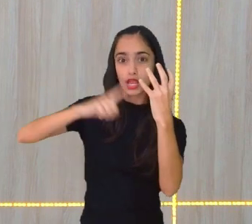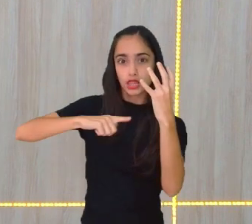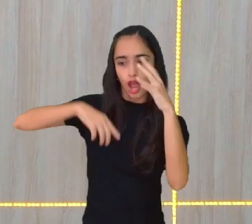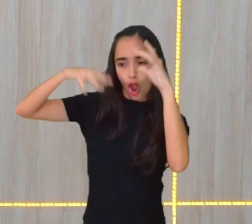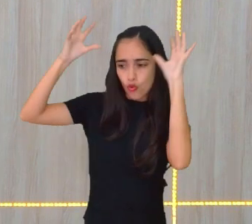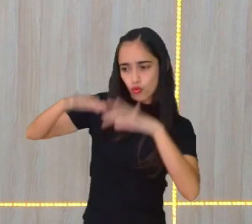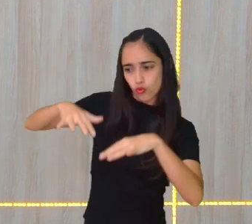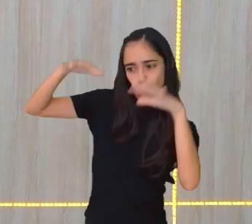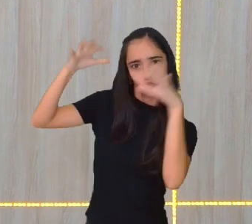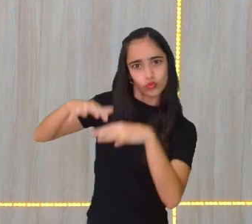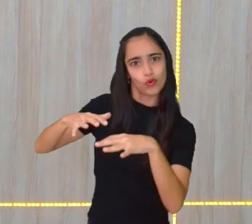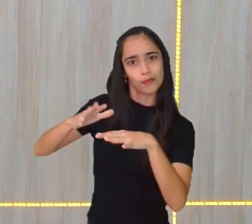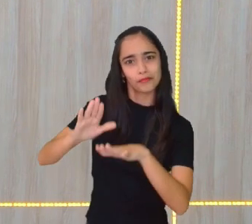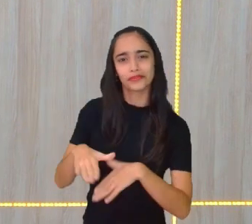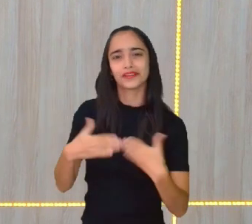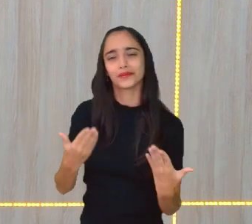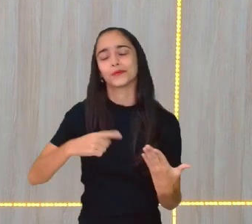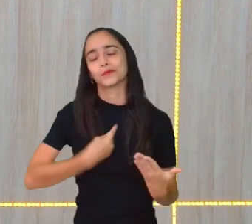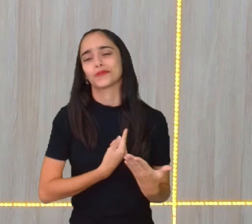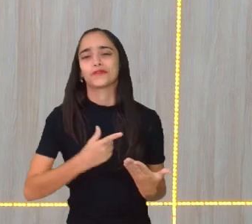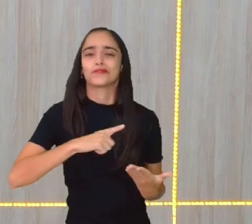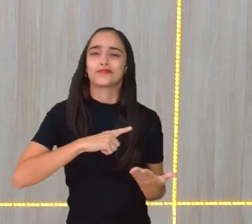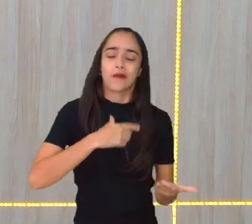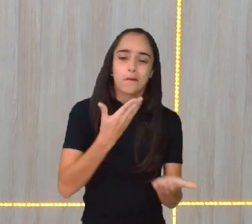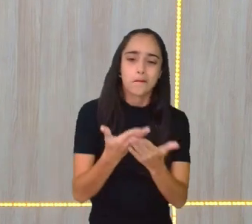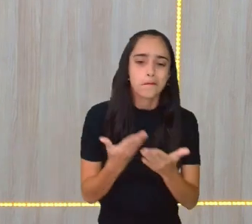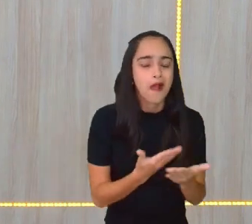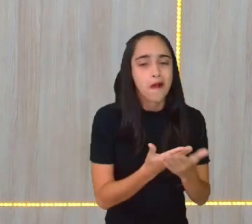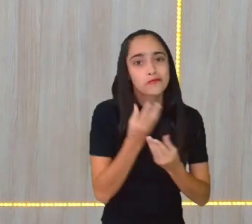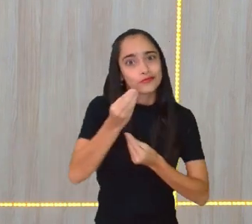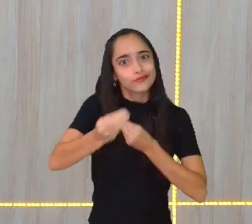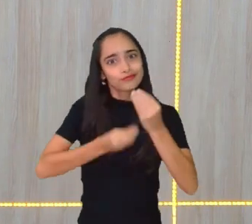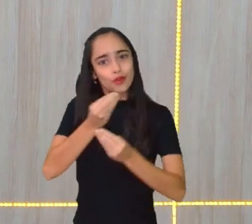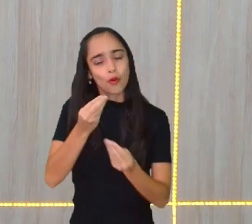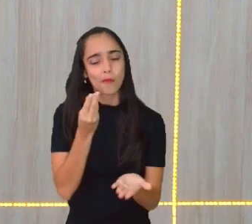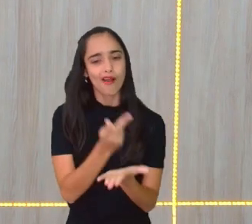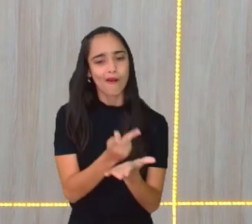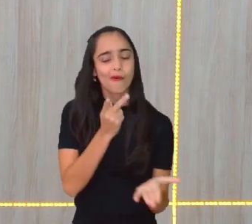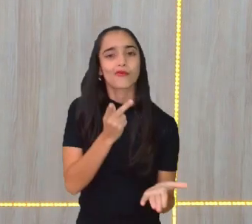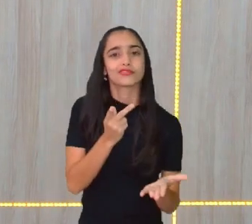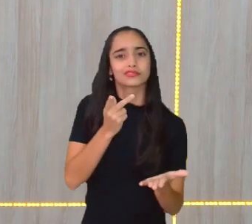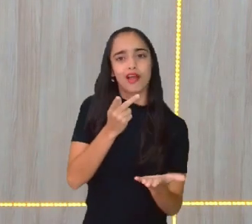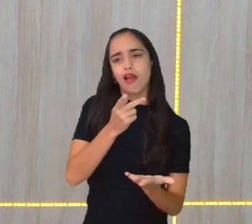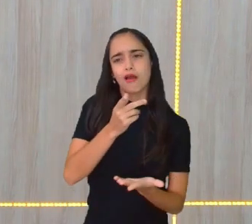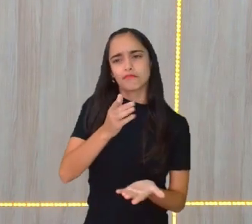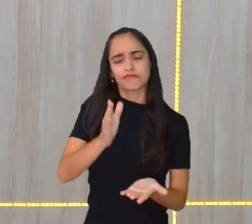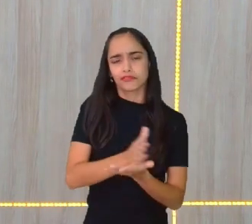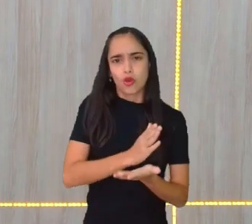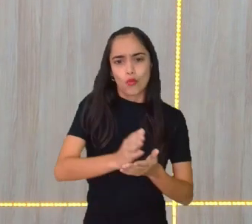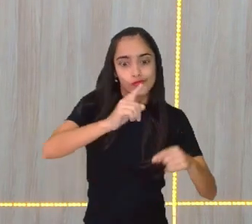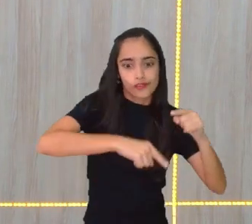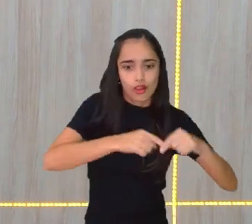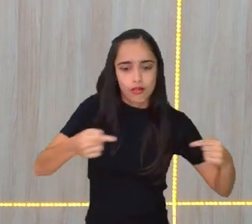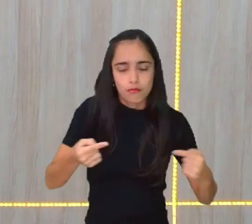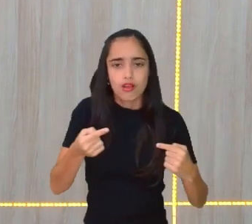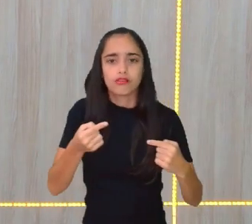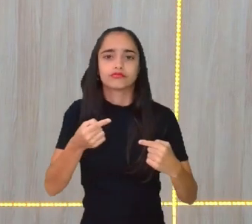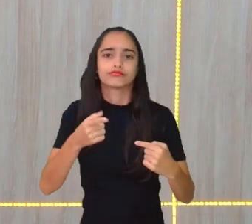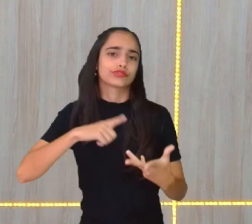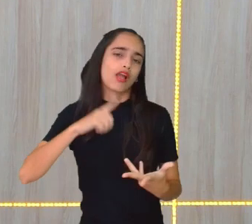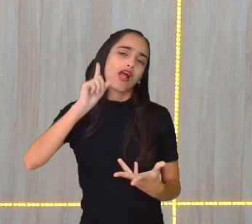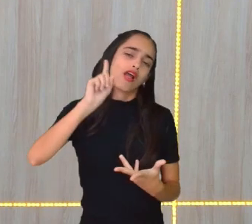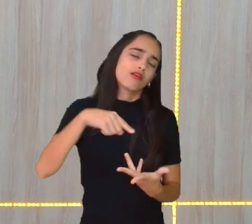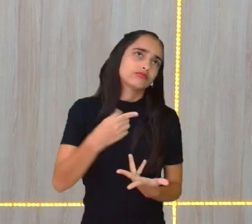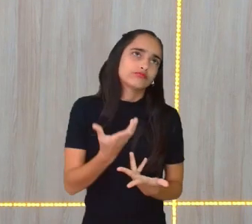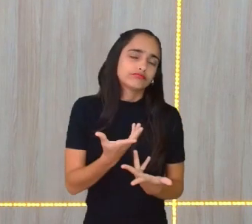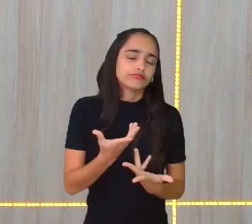aqui uma aula de semiótica, né? De como trazer esses elementos que são